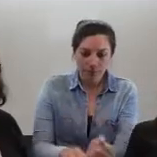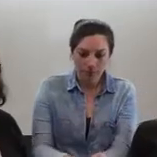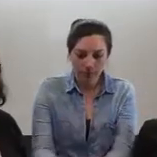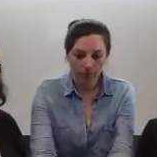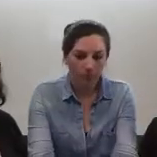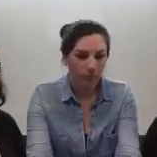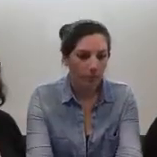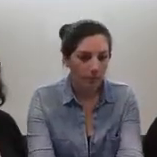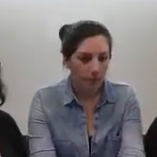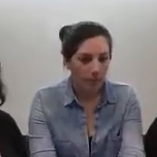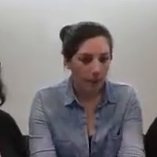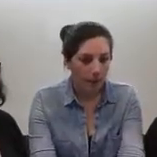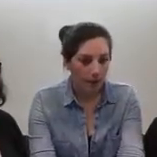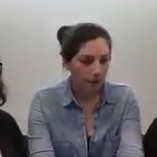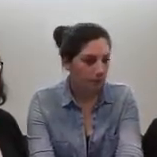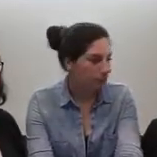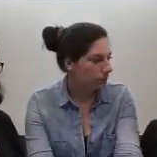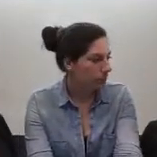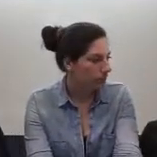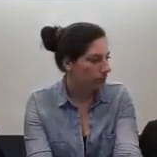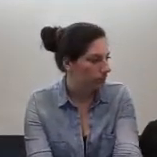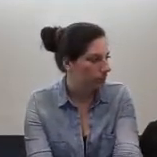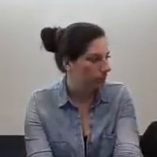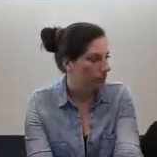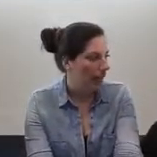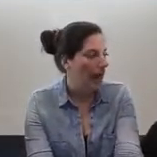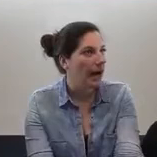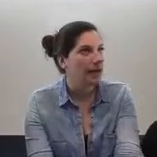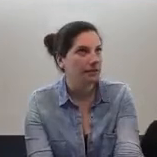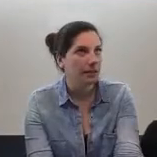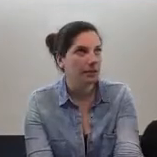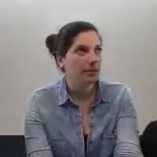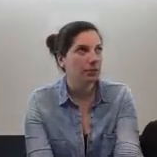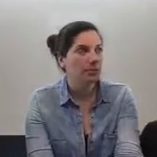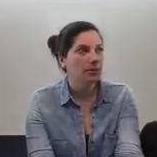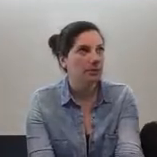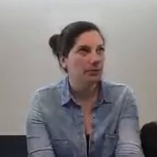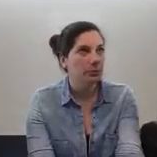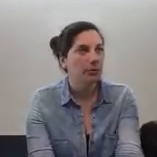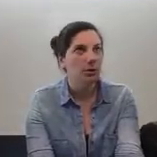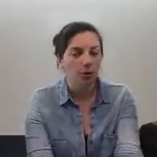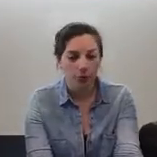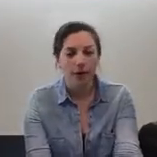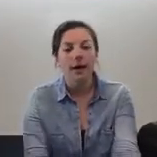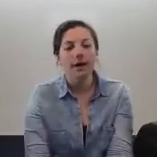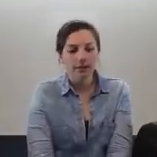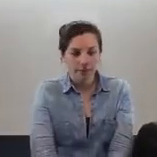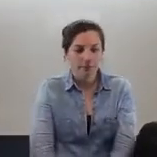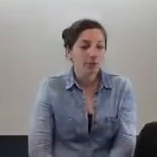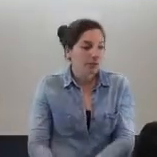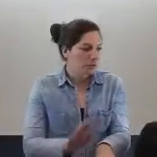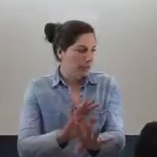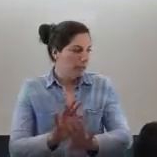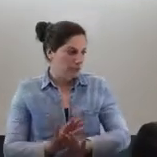aqui. Ali, no caso, por periódico, o prof teria que ter um nome específico. Ah, do tá. periódico. Teria que ter o nome específico do por periódico. assunto, Ah,